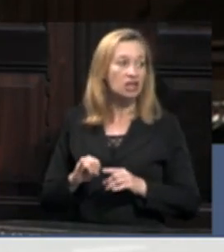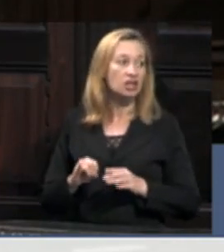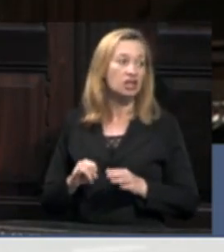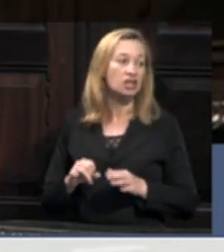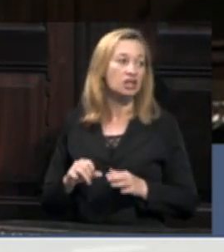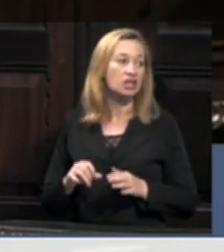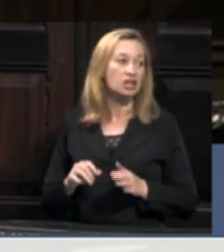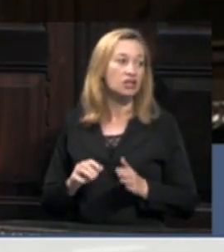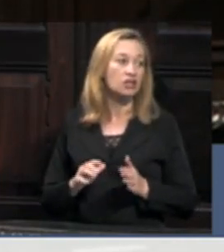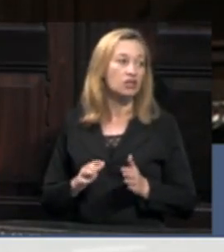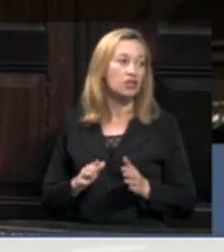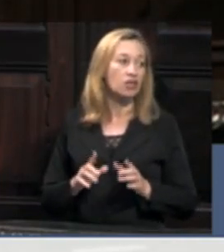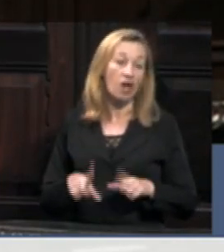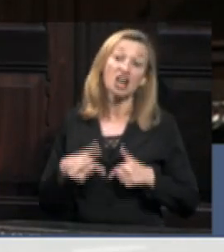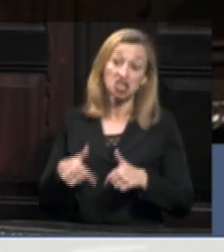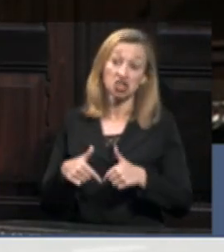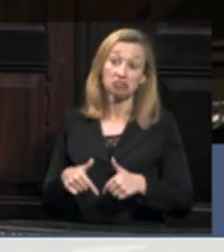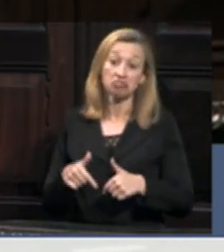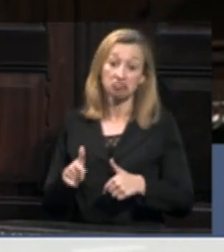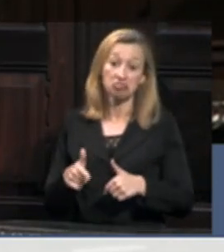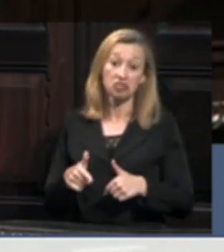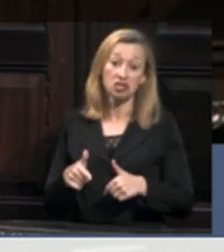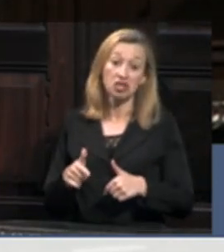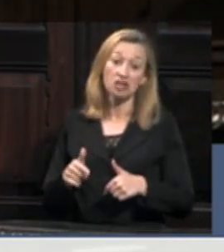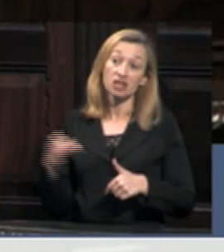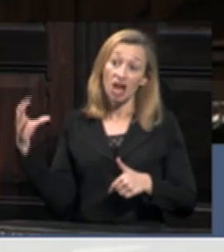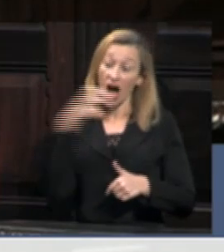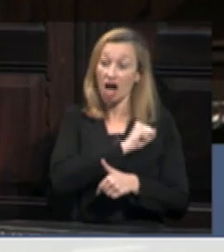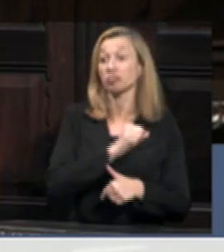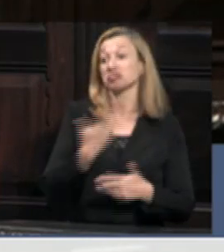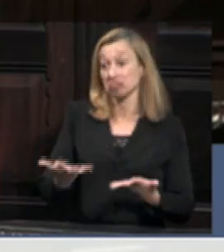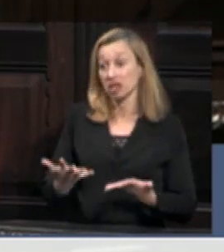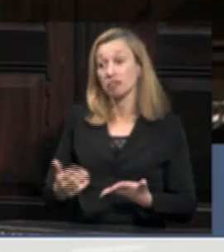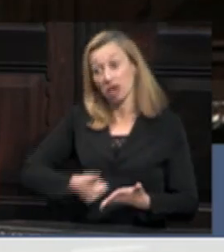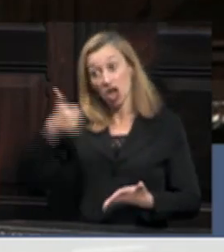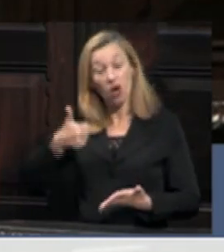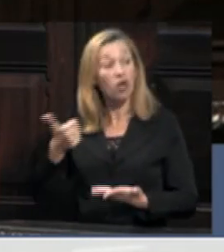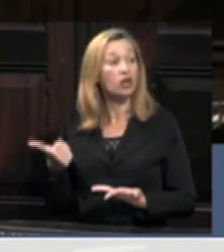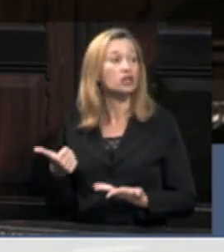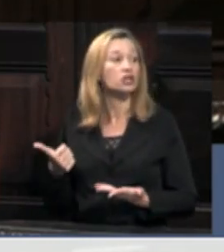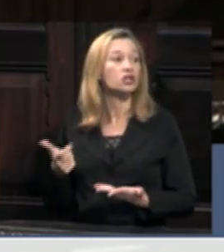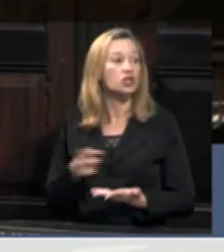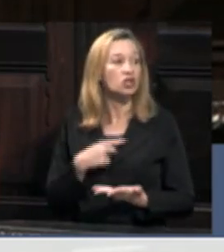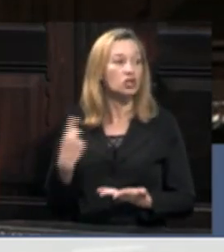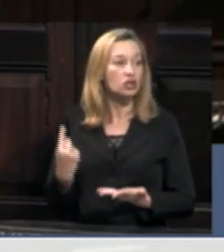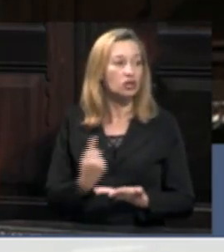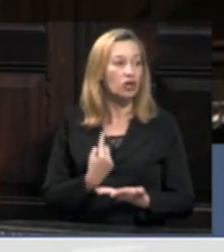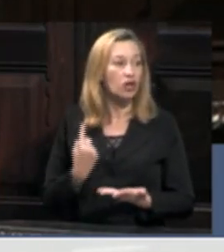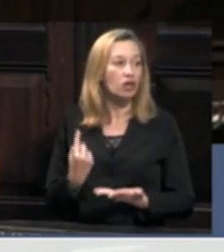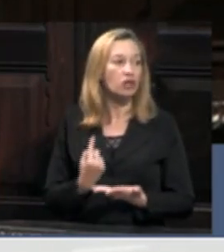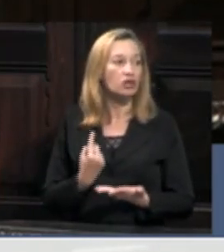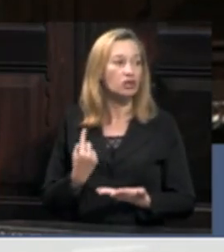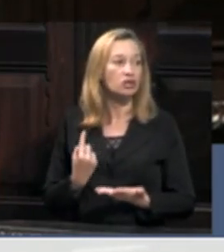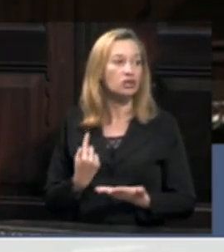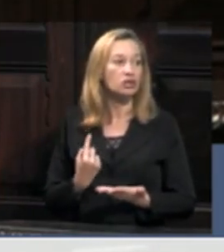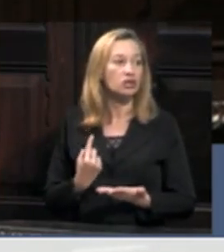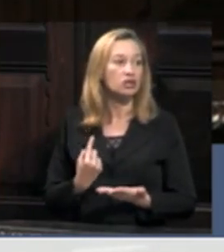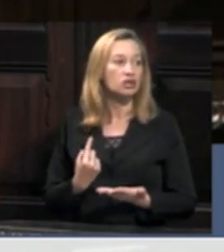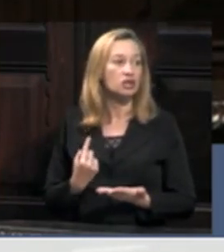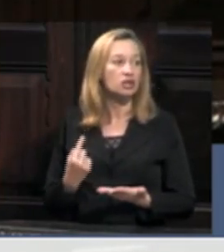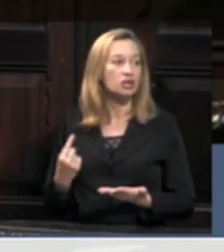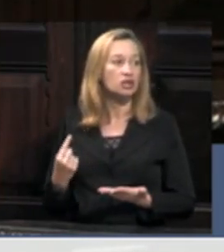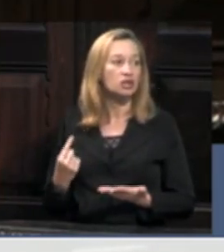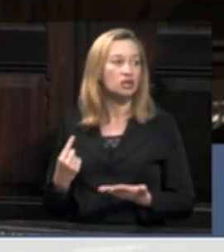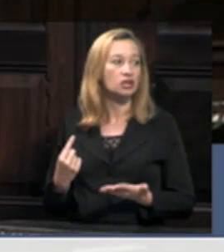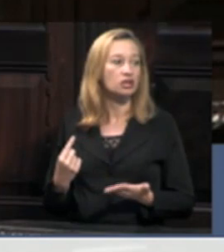daria muito mais velocidade e os votos seriam computados e lidos por